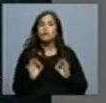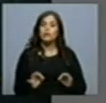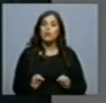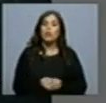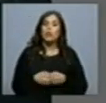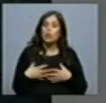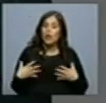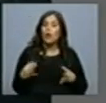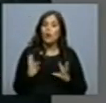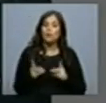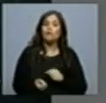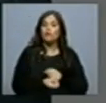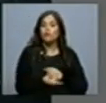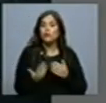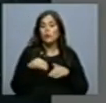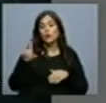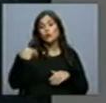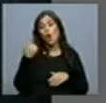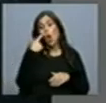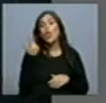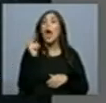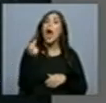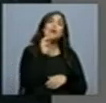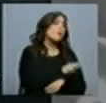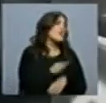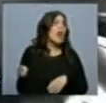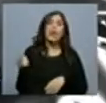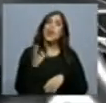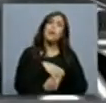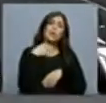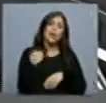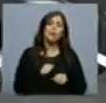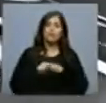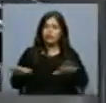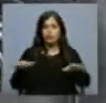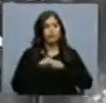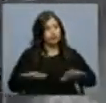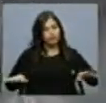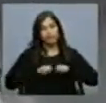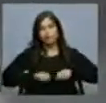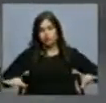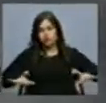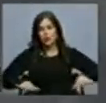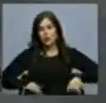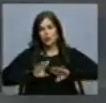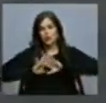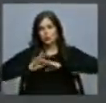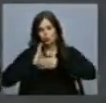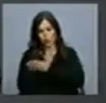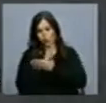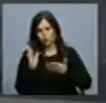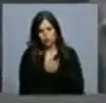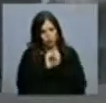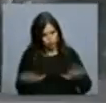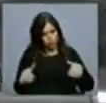grande quantidade, mas depois, olha, passado algumas centenas de milhares de anos, cada um vai para o seu caminho. Cada um segue o seu caminho, digamos assim. Mas,